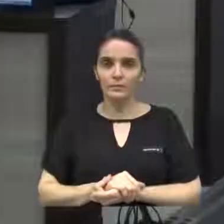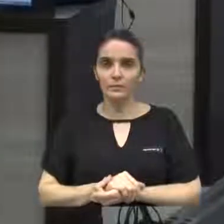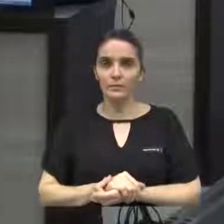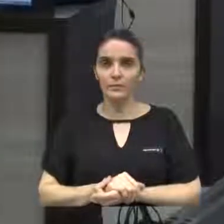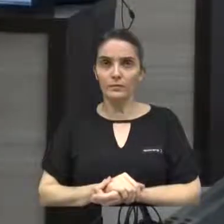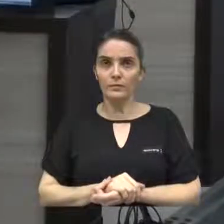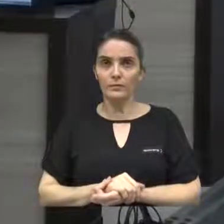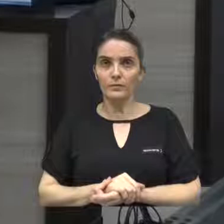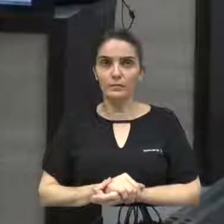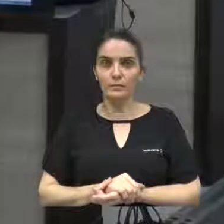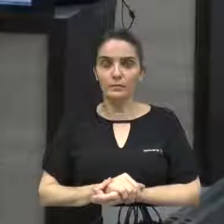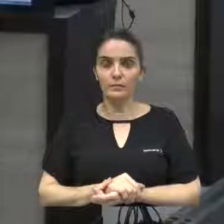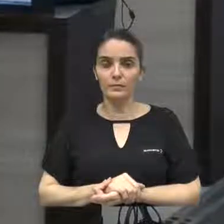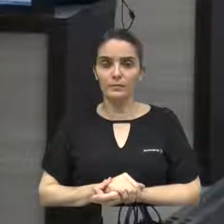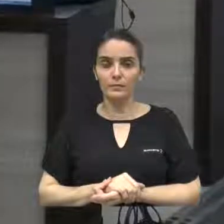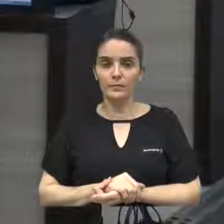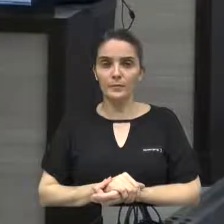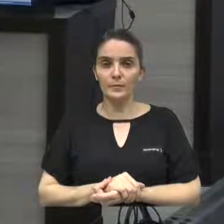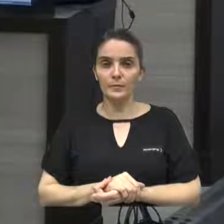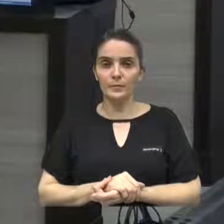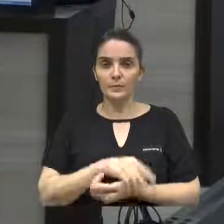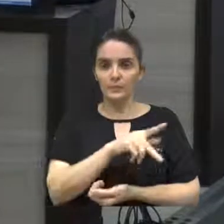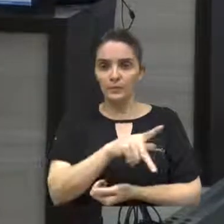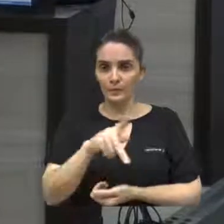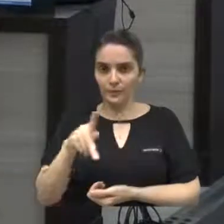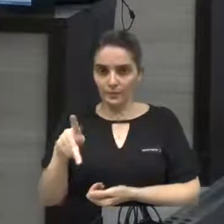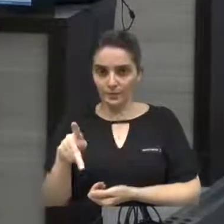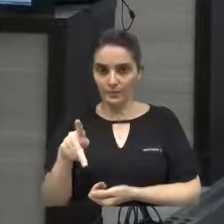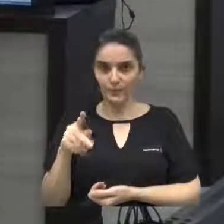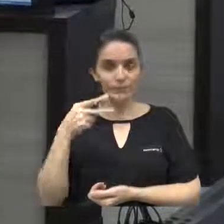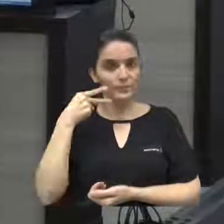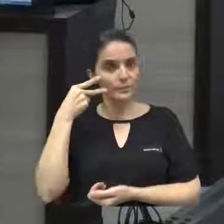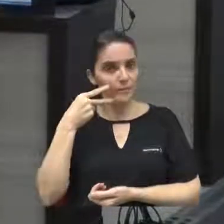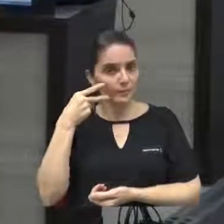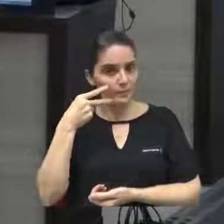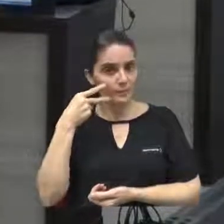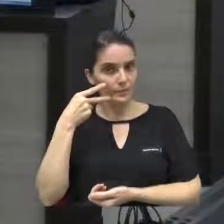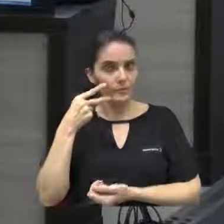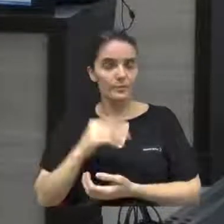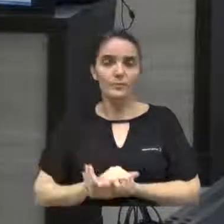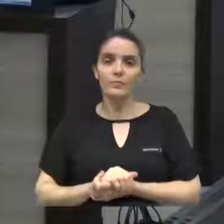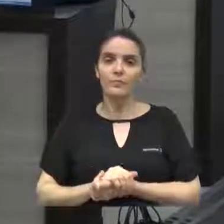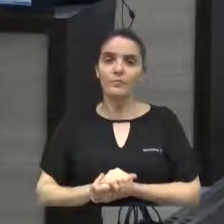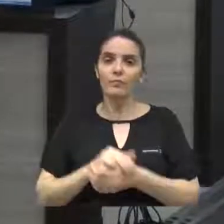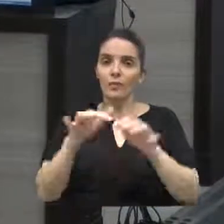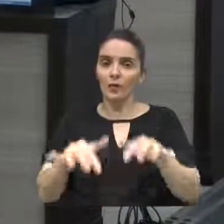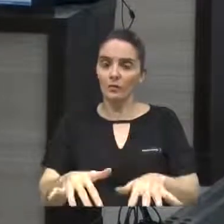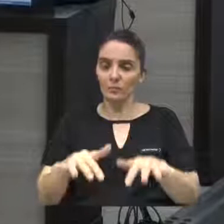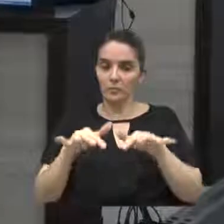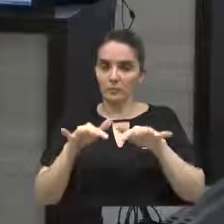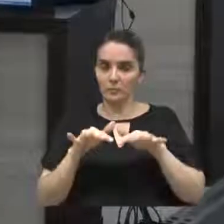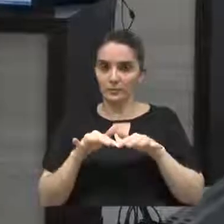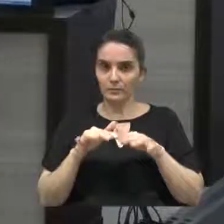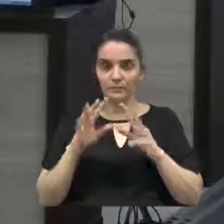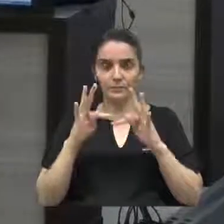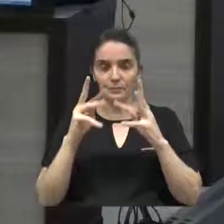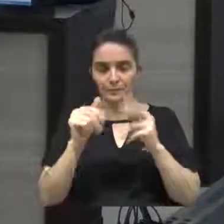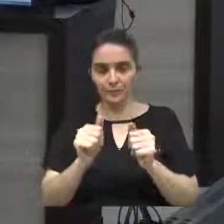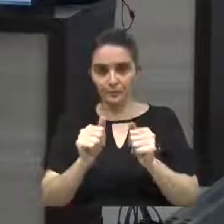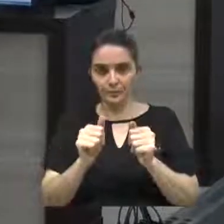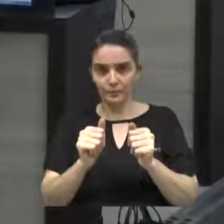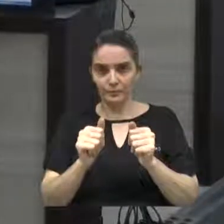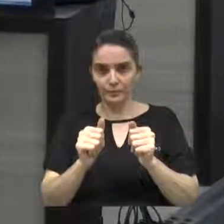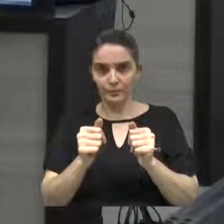Silveira. Senhor presidente, senhores vereadores, senhoras vereadoras, público presente, ouvintes